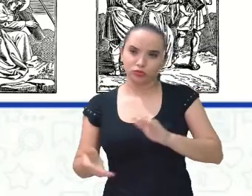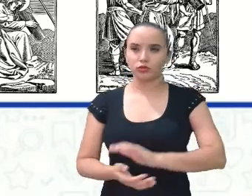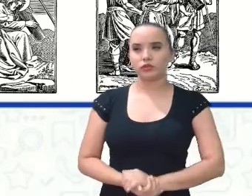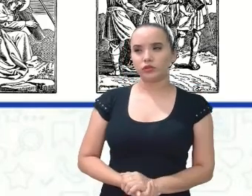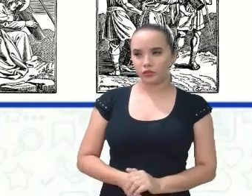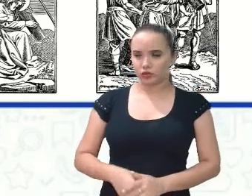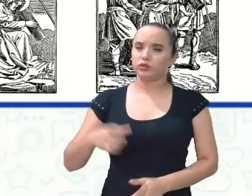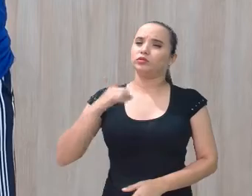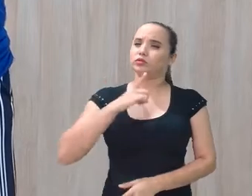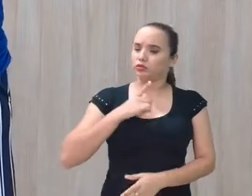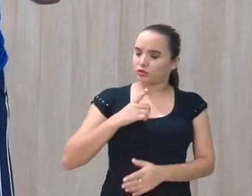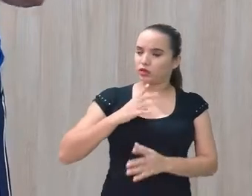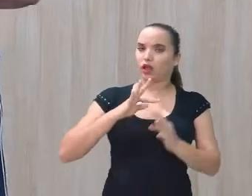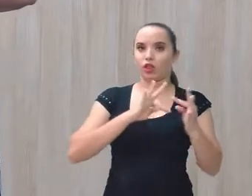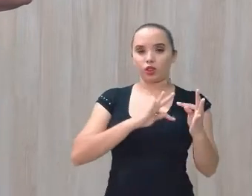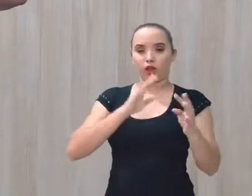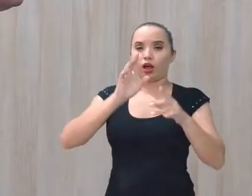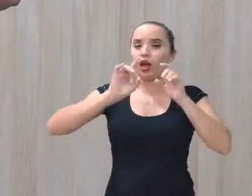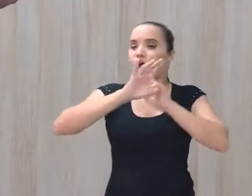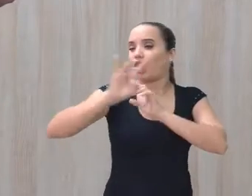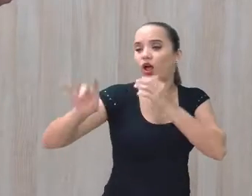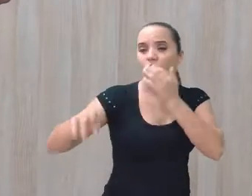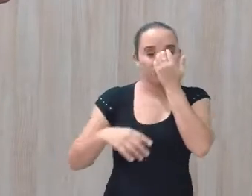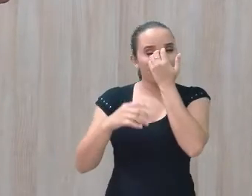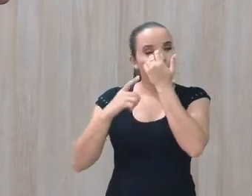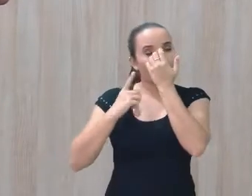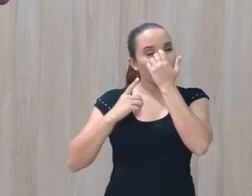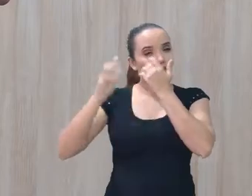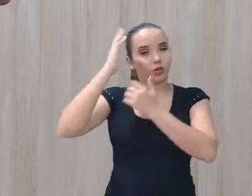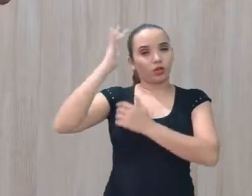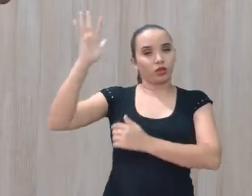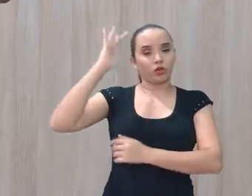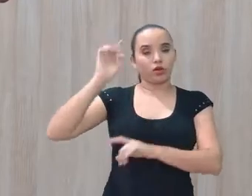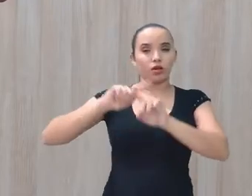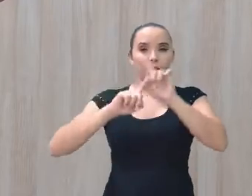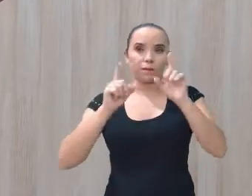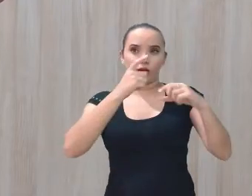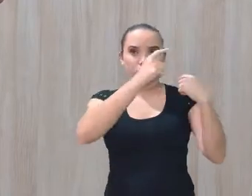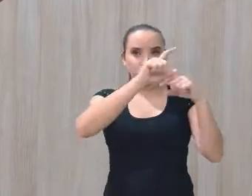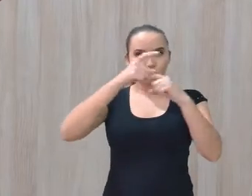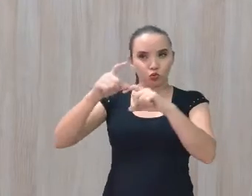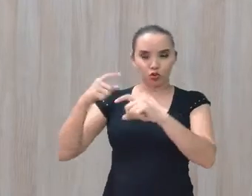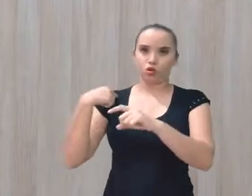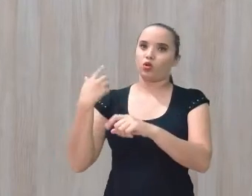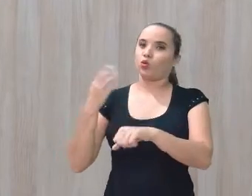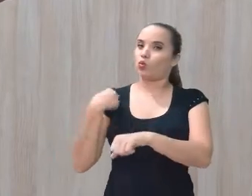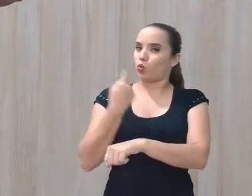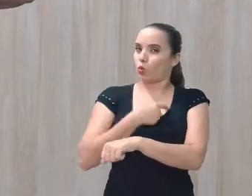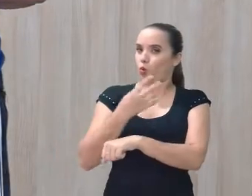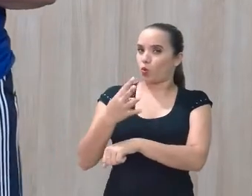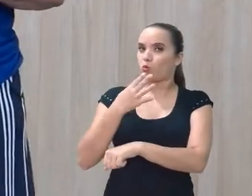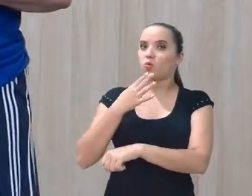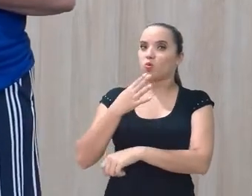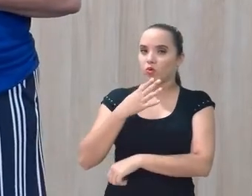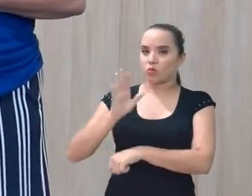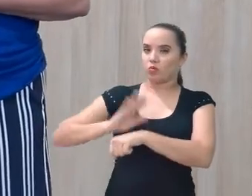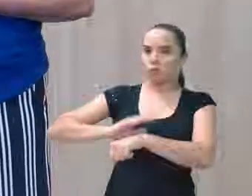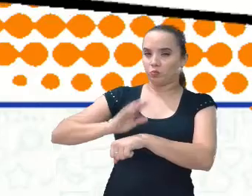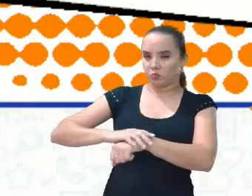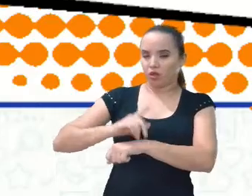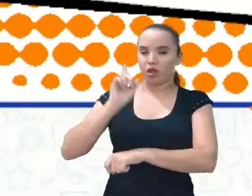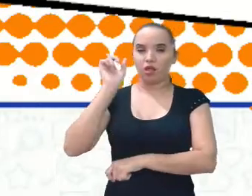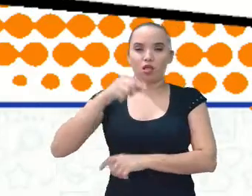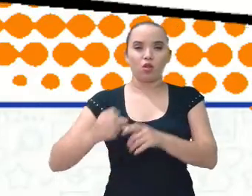Então, todo mundo tem uma teoria, mas os quadrinhos, do jeito que a gente conhece hoje,